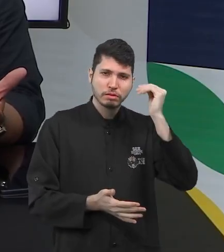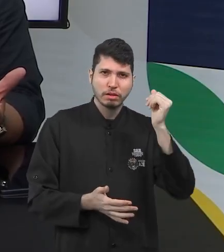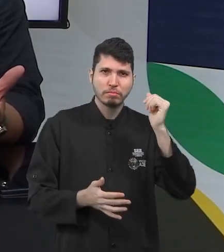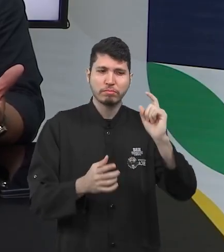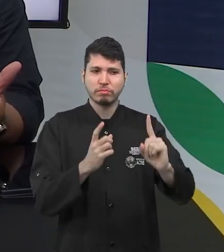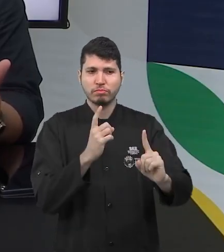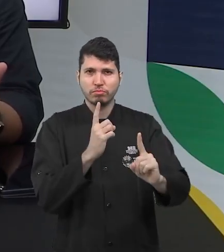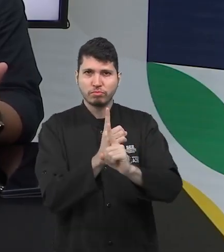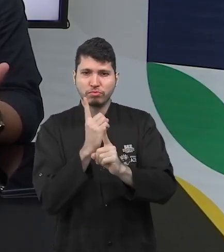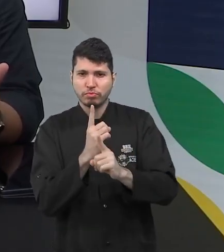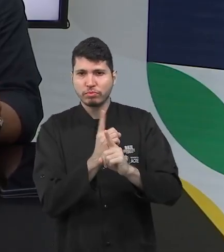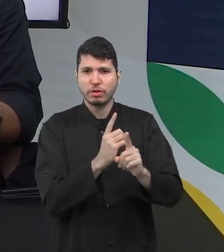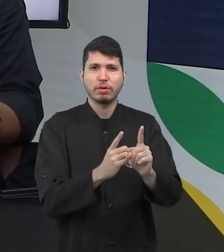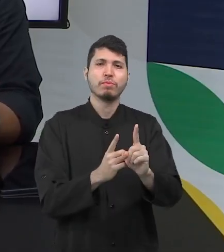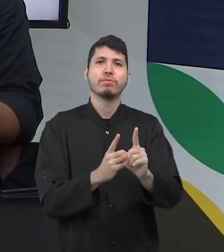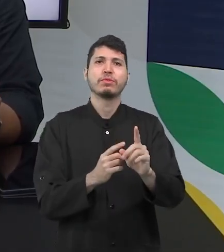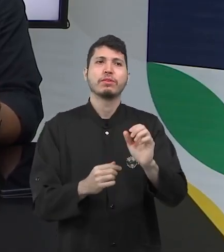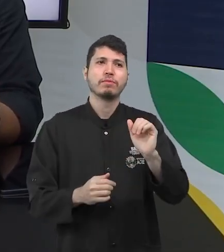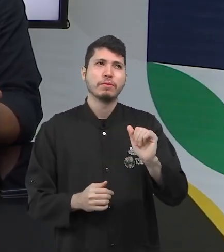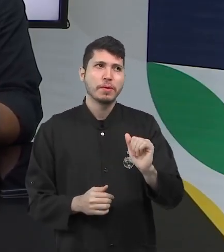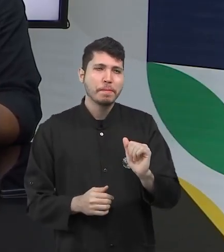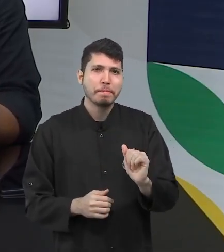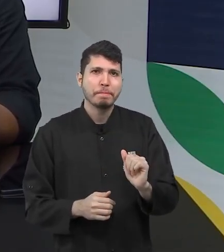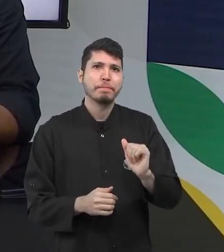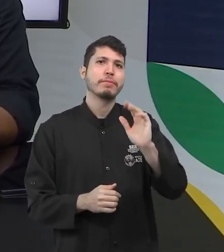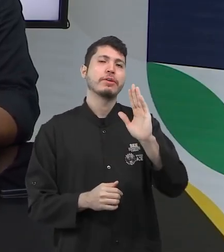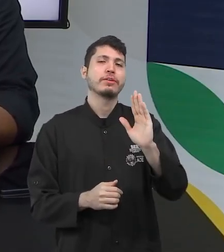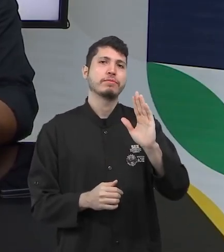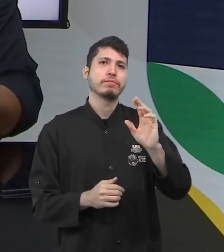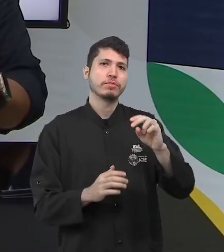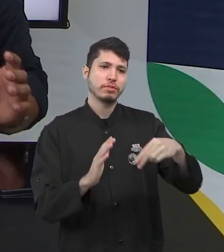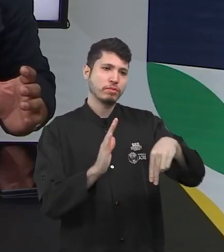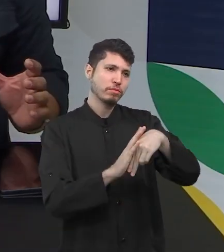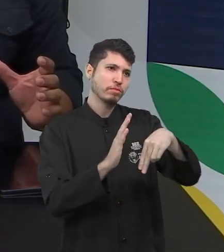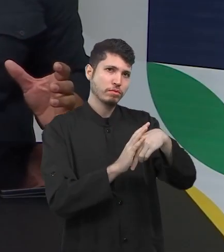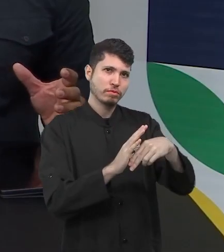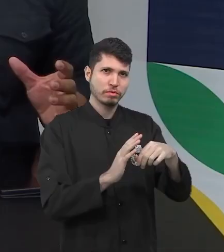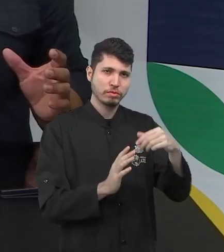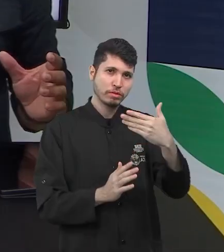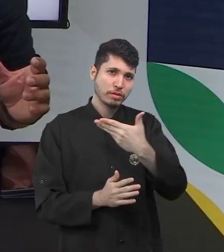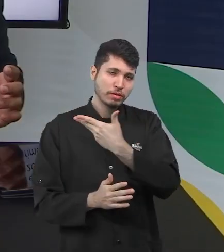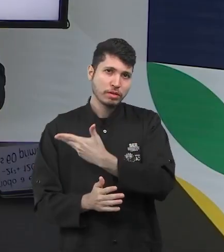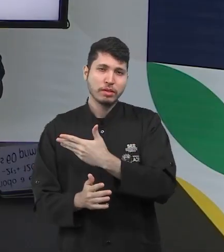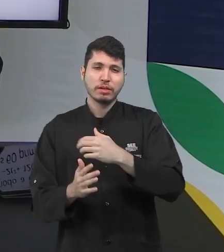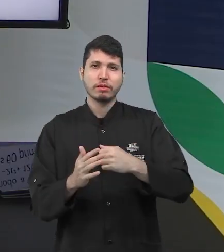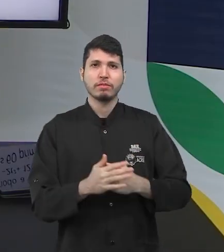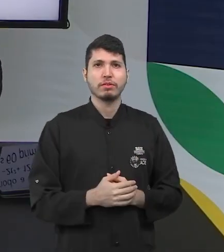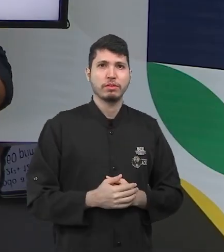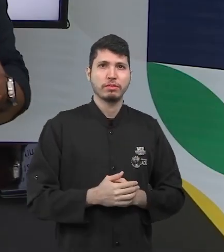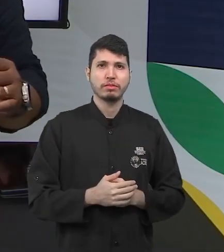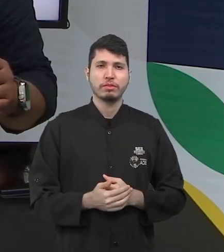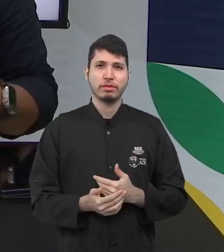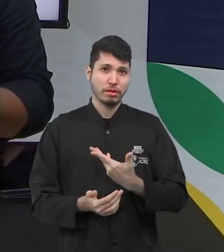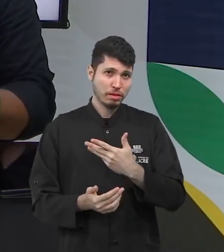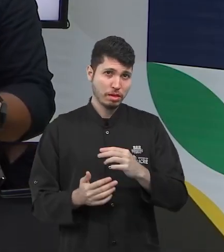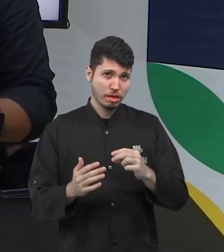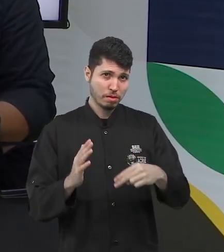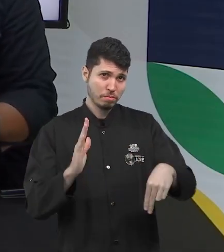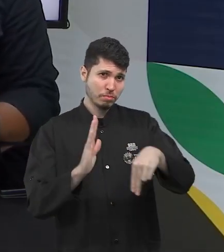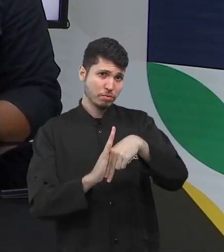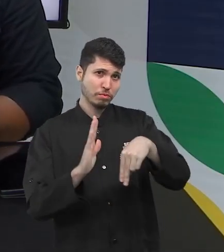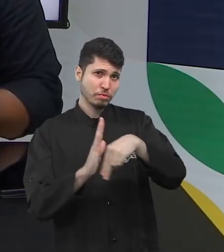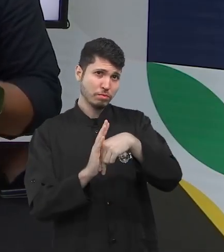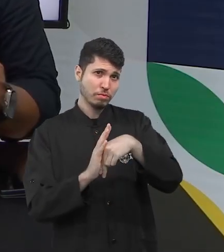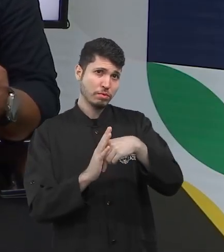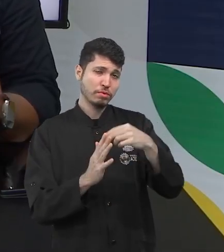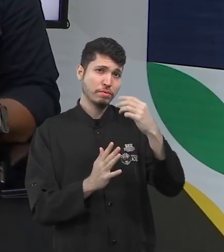tá? Mas pra gente aqui, eu quero que vocês entendam, é uma questão de nível 1, tá bom? Professor, mas é tão fácil assim? Ela tem muito cálculo,